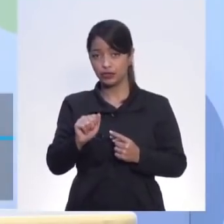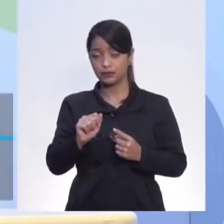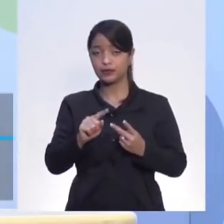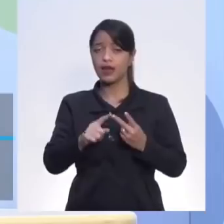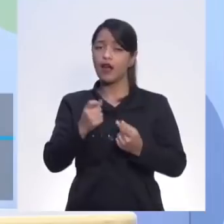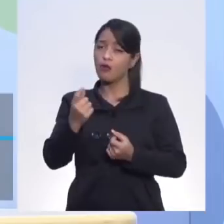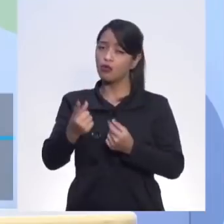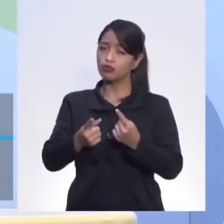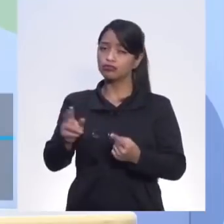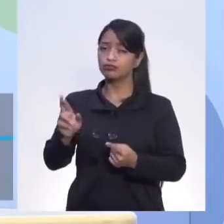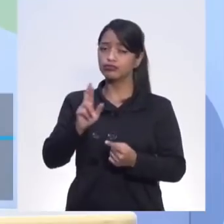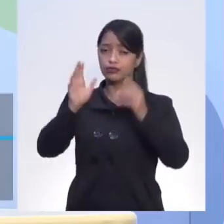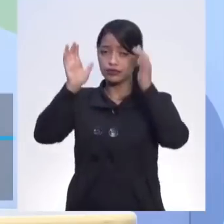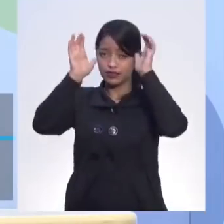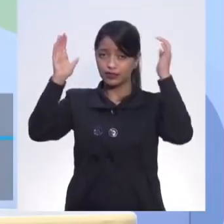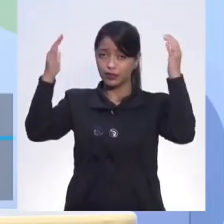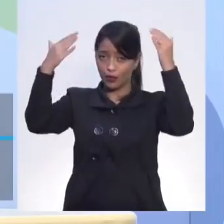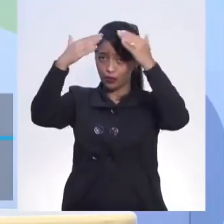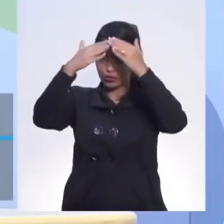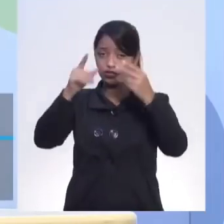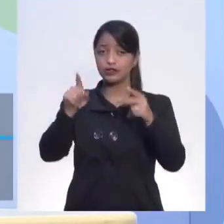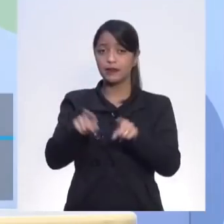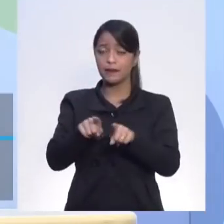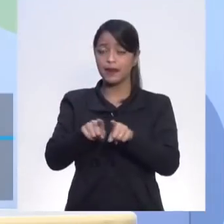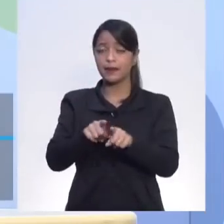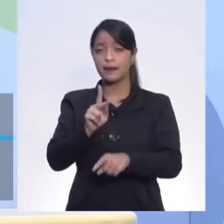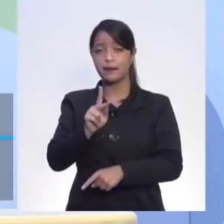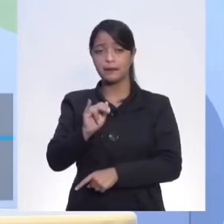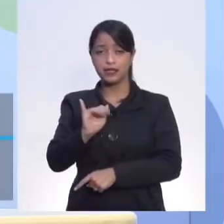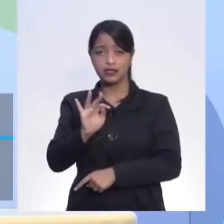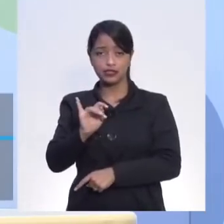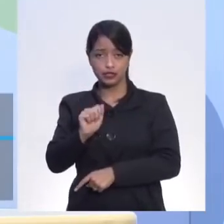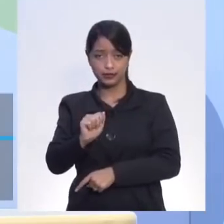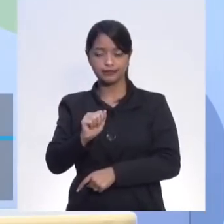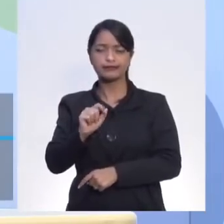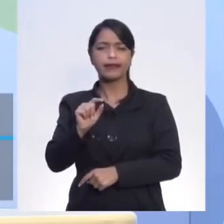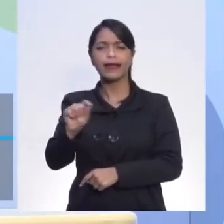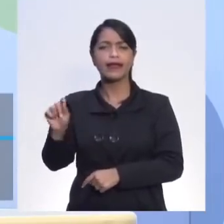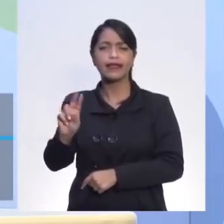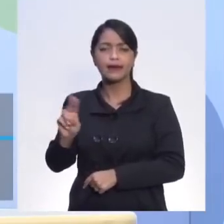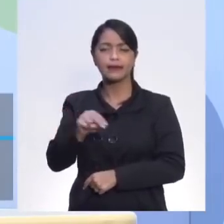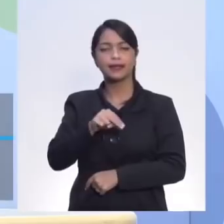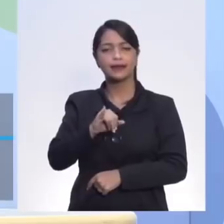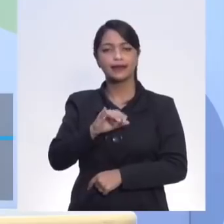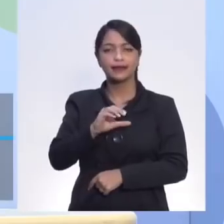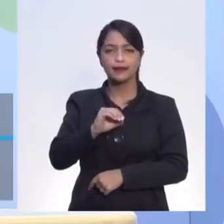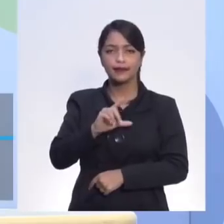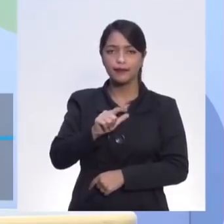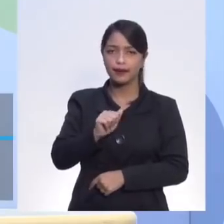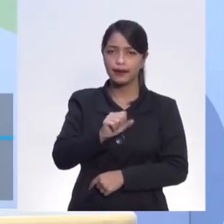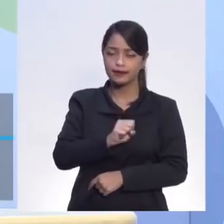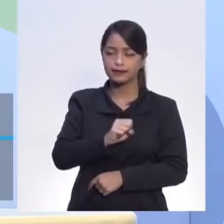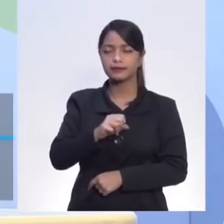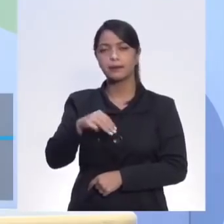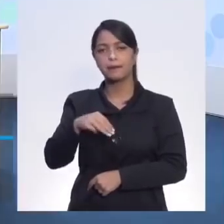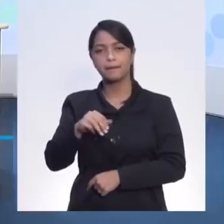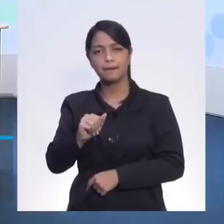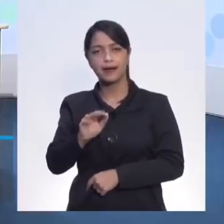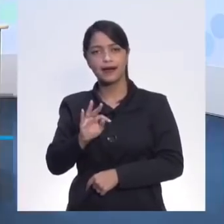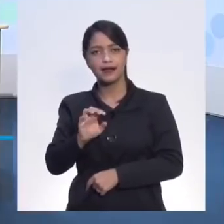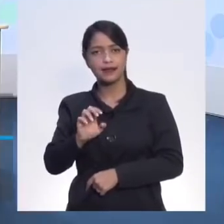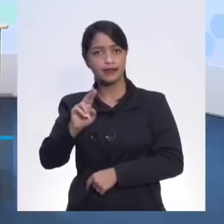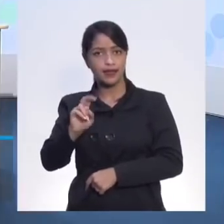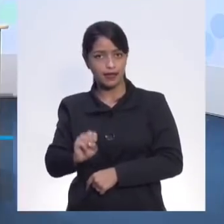e Pitya. Então, Nicolas colocou Pitya, Mateus Pitya, Ana Júlia Pitya, Ana o Beatriz Bruno, disse que